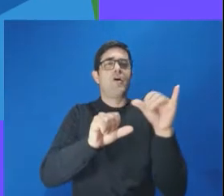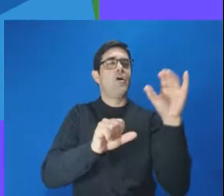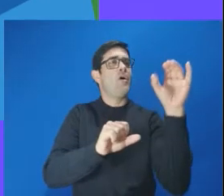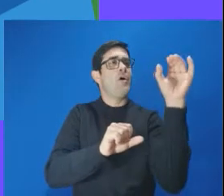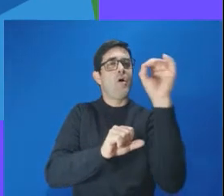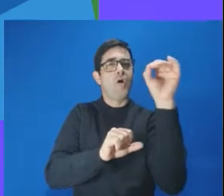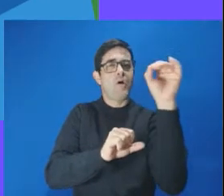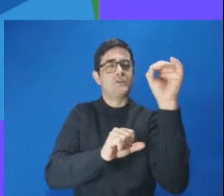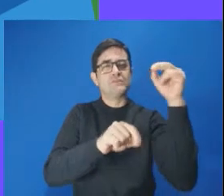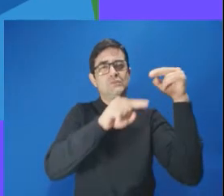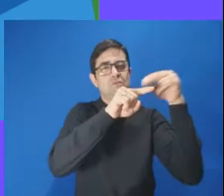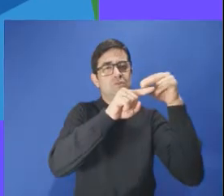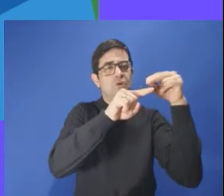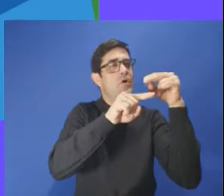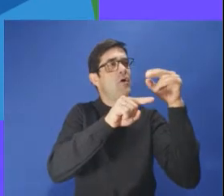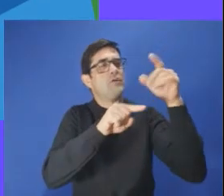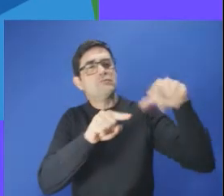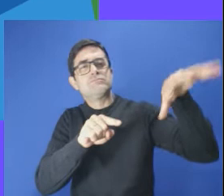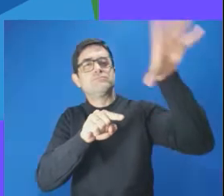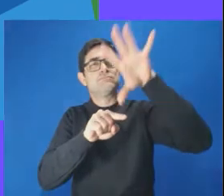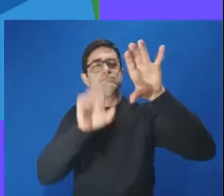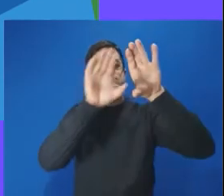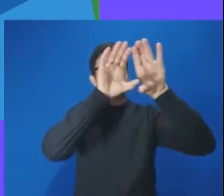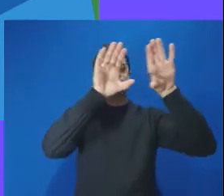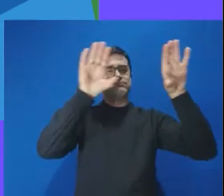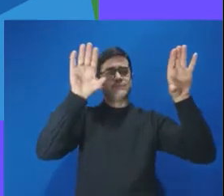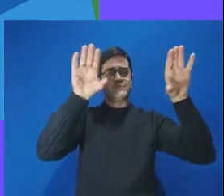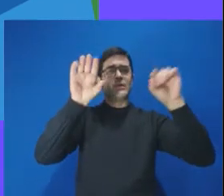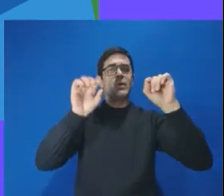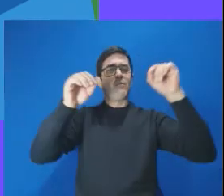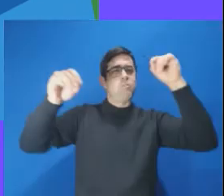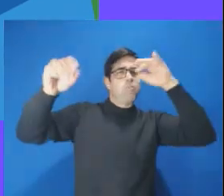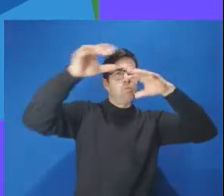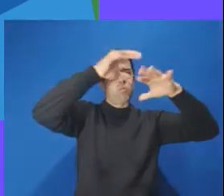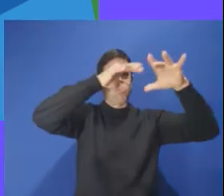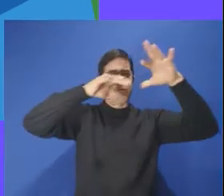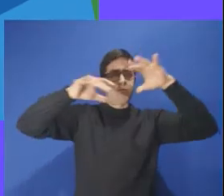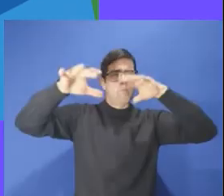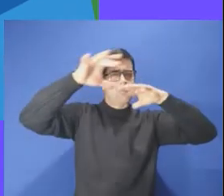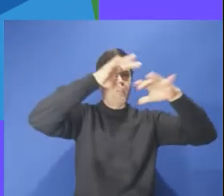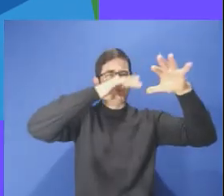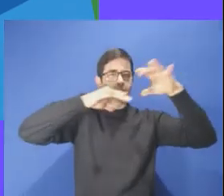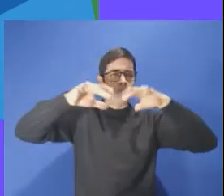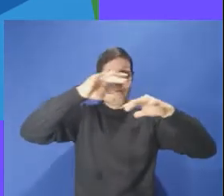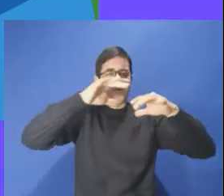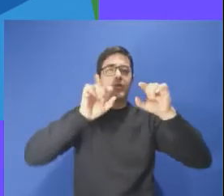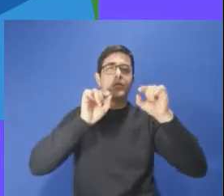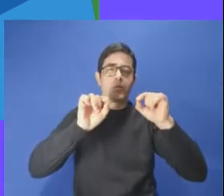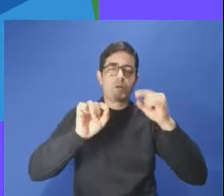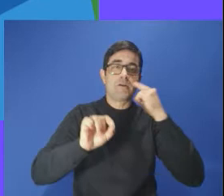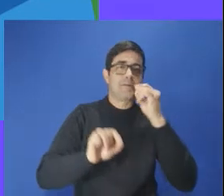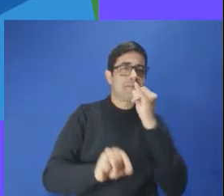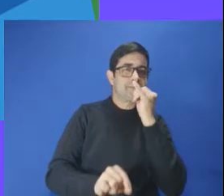óxidos de nitrogênio na presença de UV e produzem o ozônio troposférico, que é chamado névoa fotoquímica. Alguns exemplos